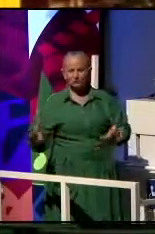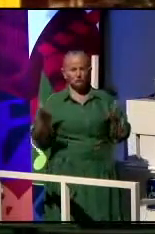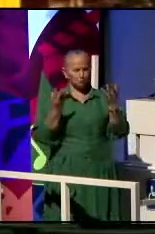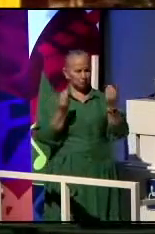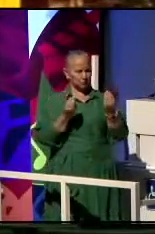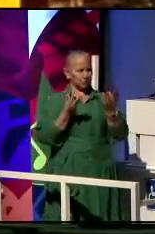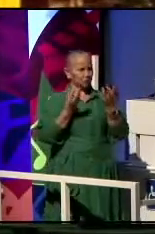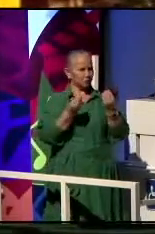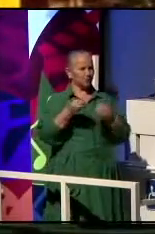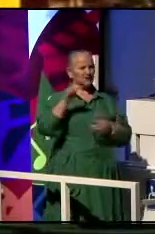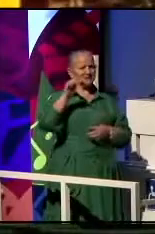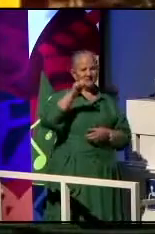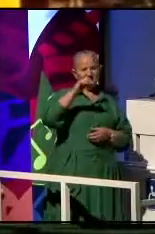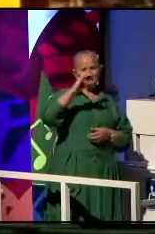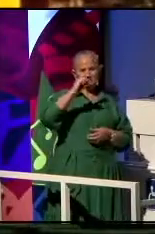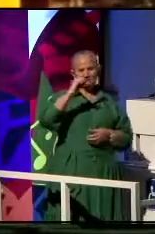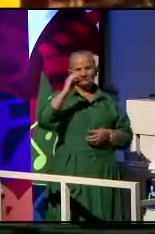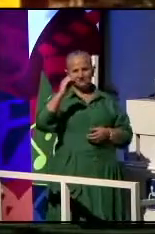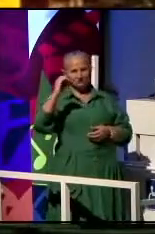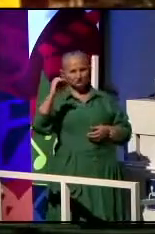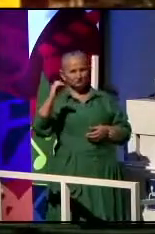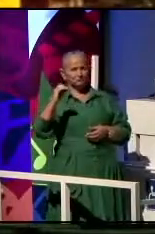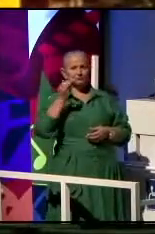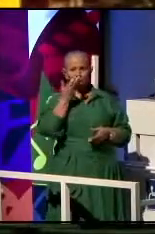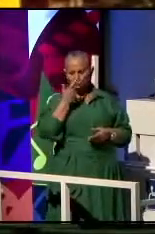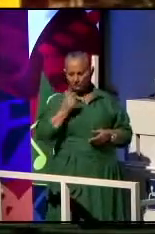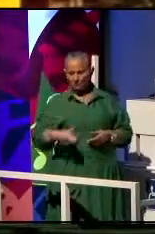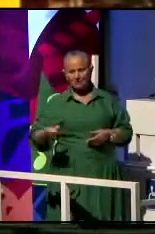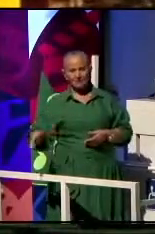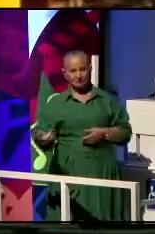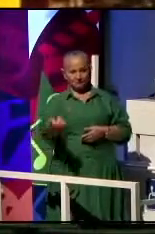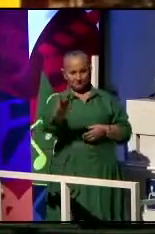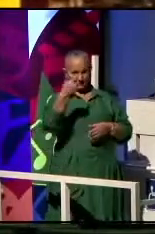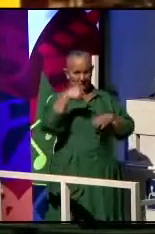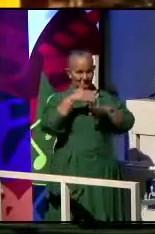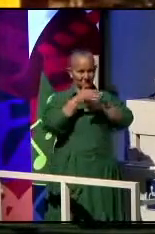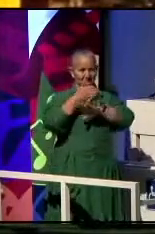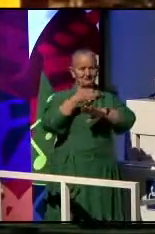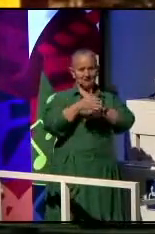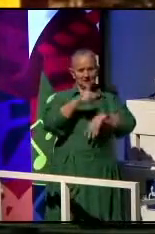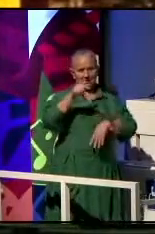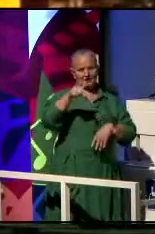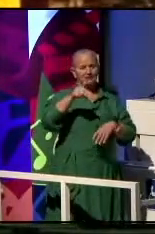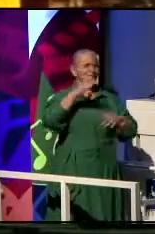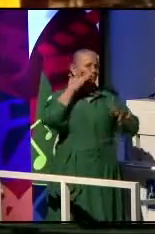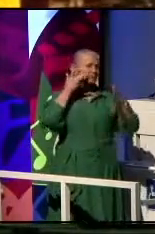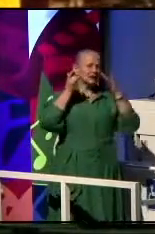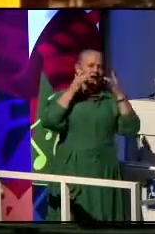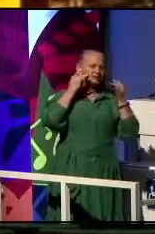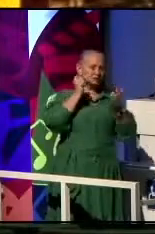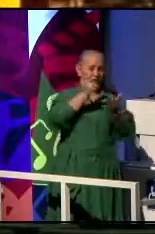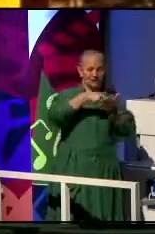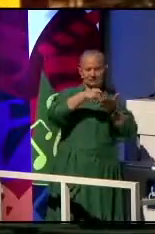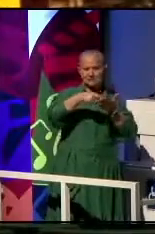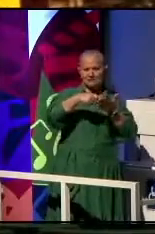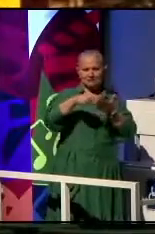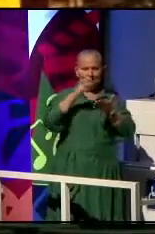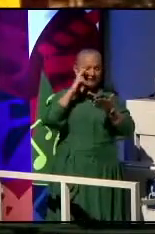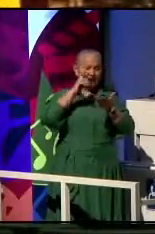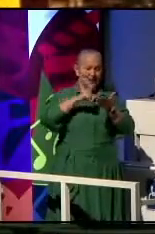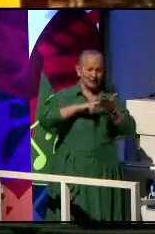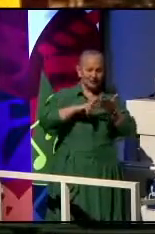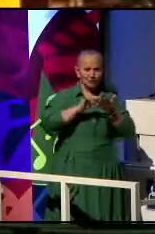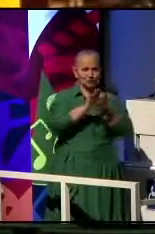mil crianças passaram aqui pelo nosso teatro, nesse fomento à escrita e à leitura. E hoje,